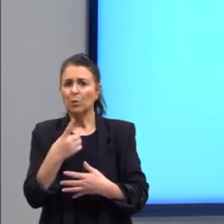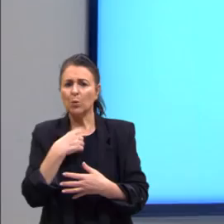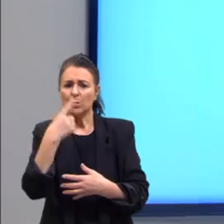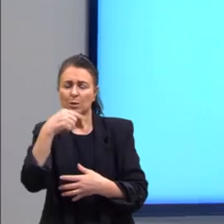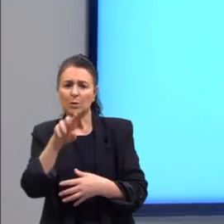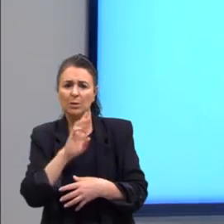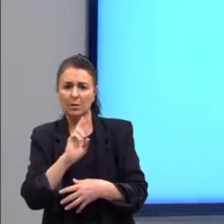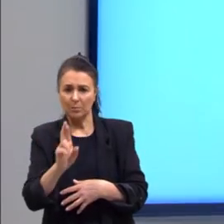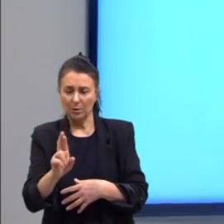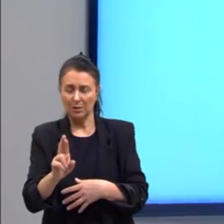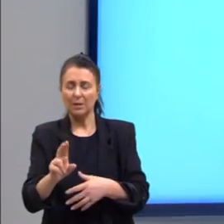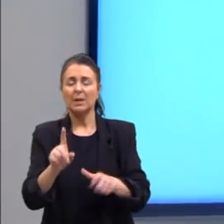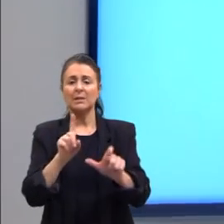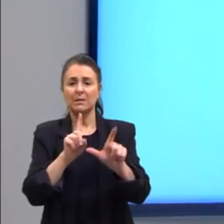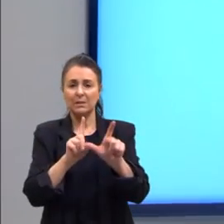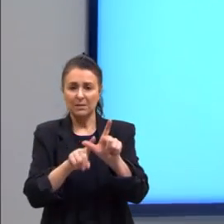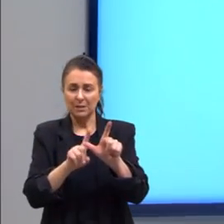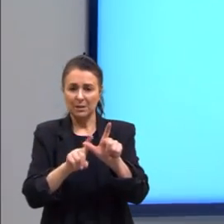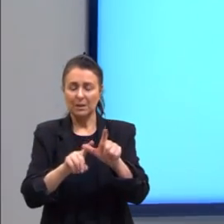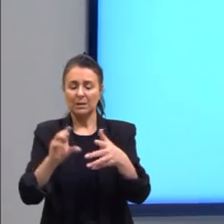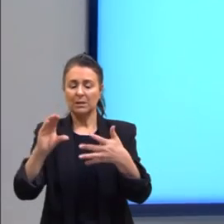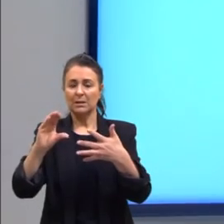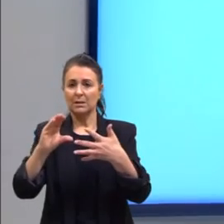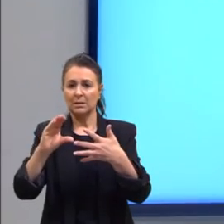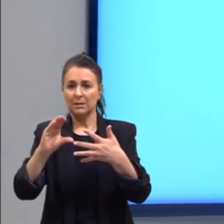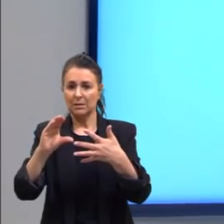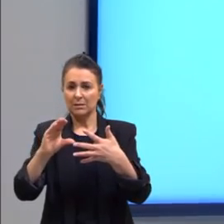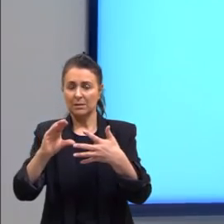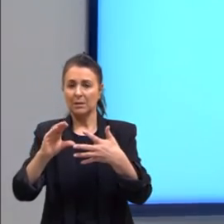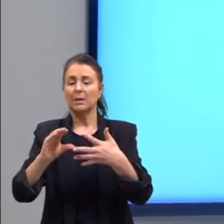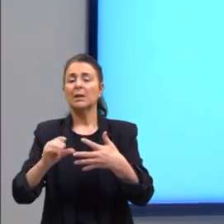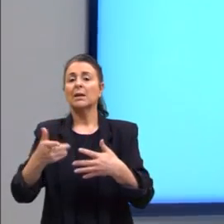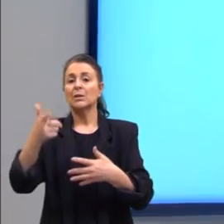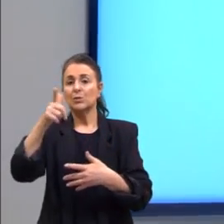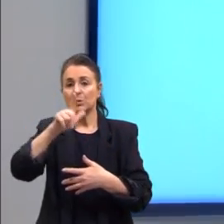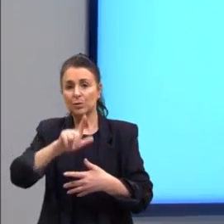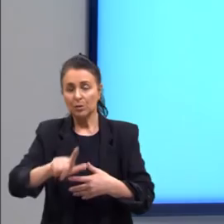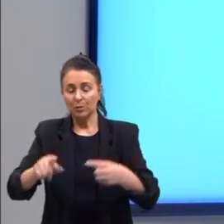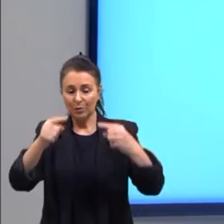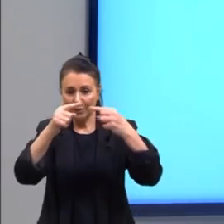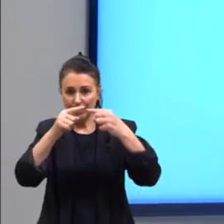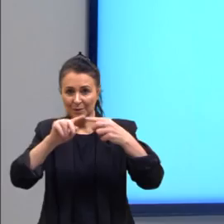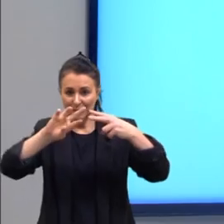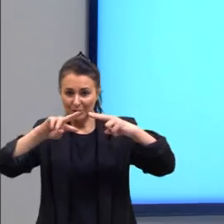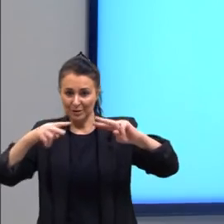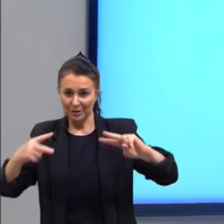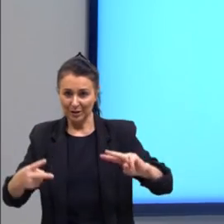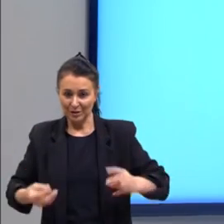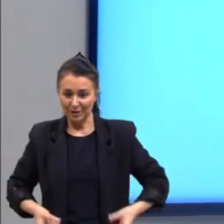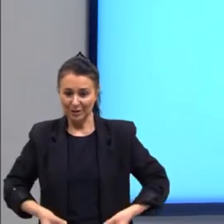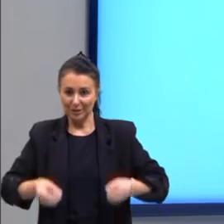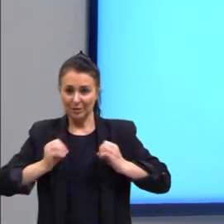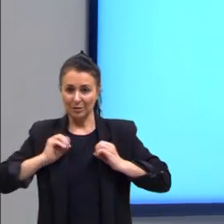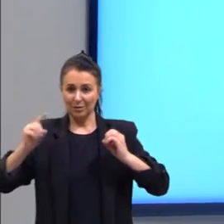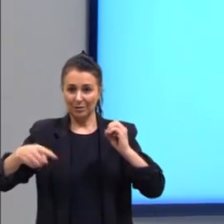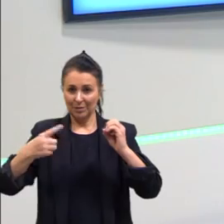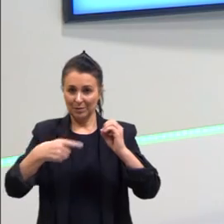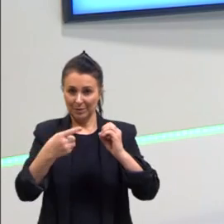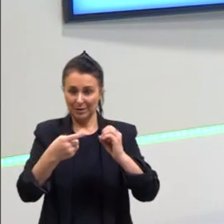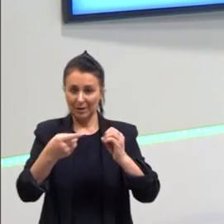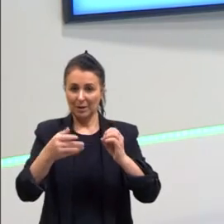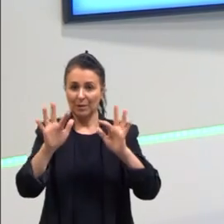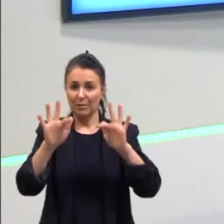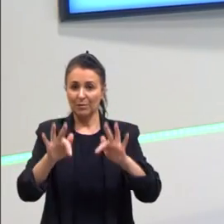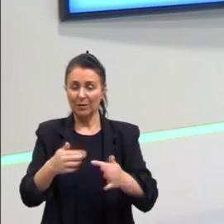resposta certa é acertar recombinação genética na formação dos gametas Tá bom então aula fica por aqui